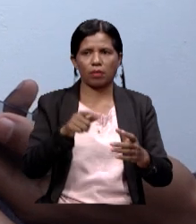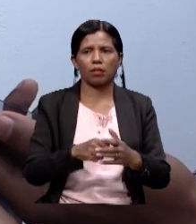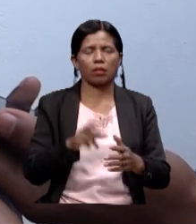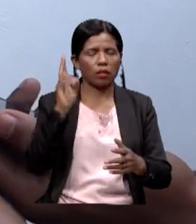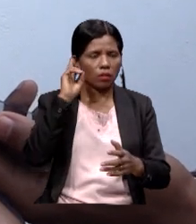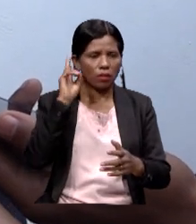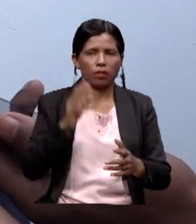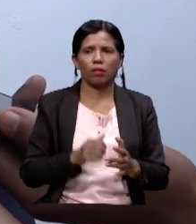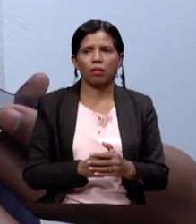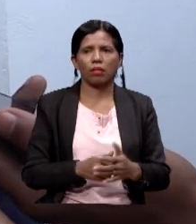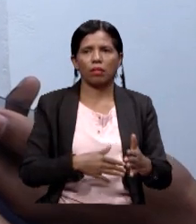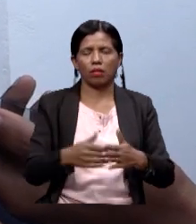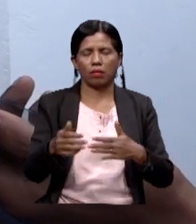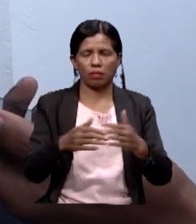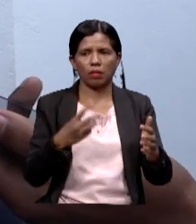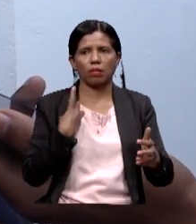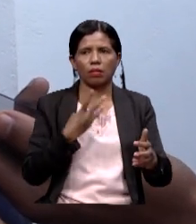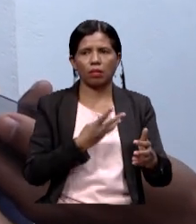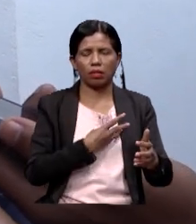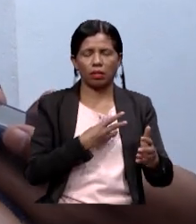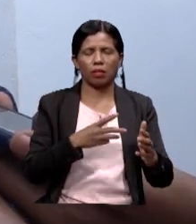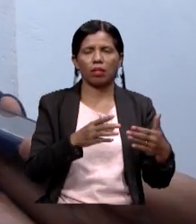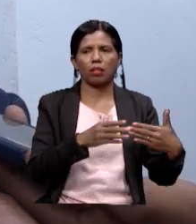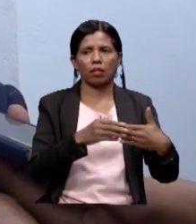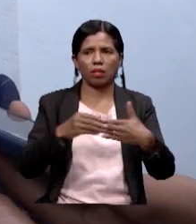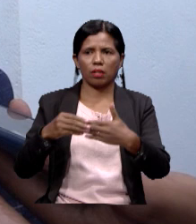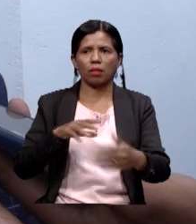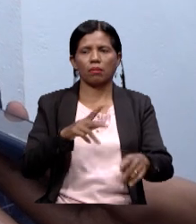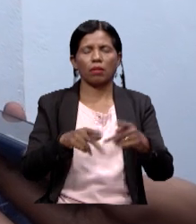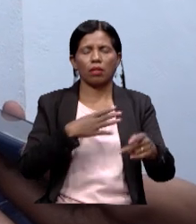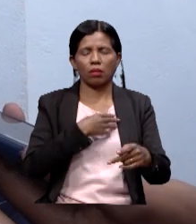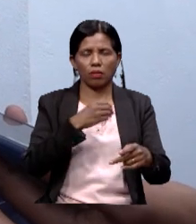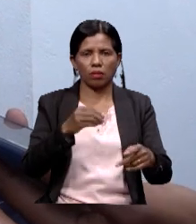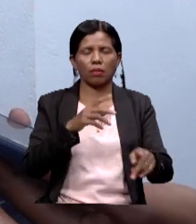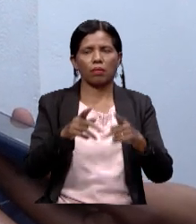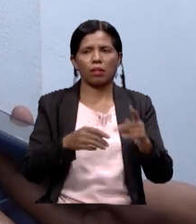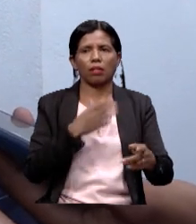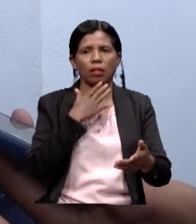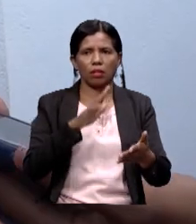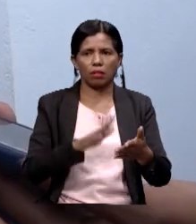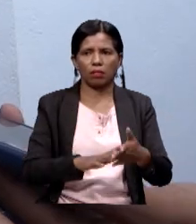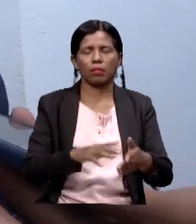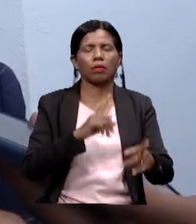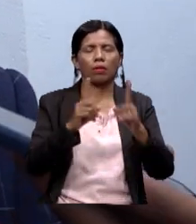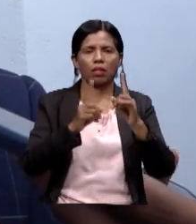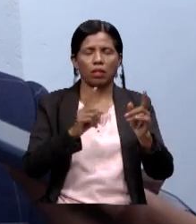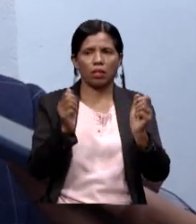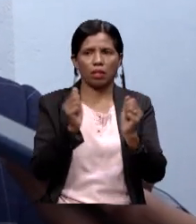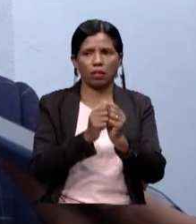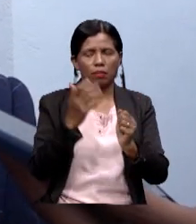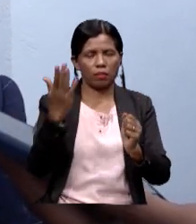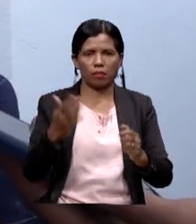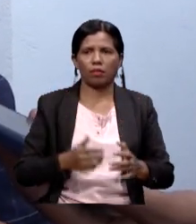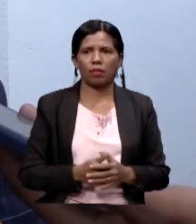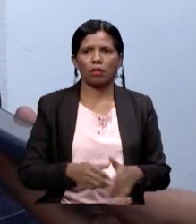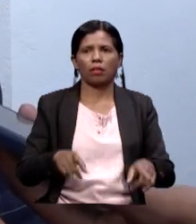serona ne kale. Dala rumo oras ne ta kar helu ku. Ema balu gosta, balu la gosta. Depois ta ba me se klarifike ne ba. Oh, Laos,